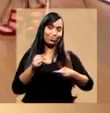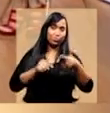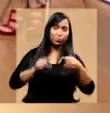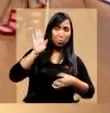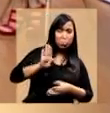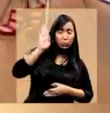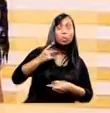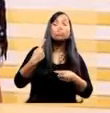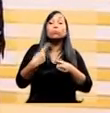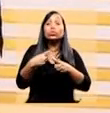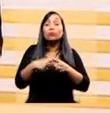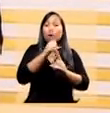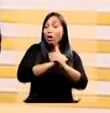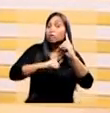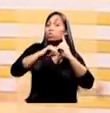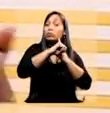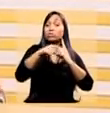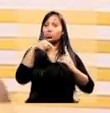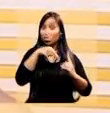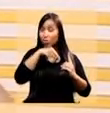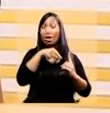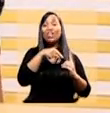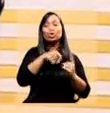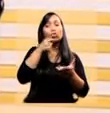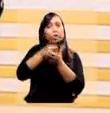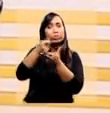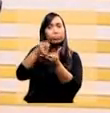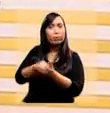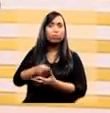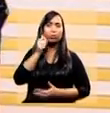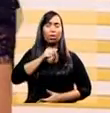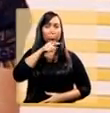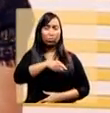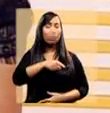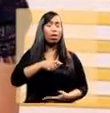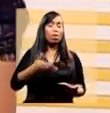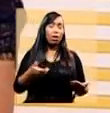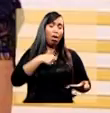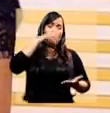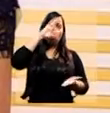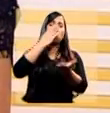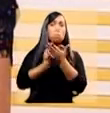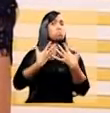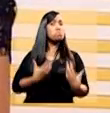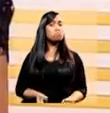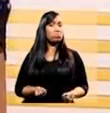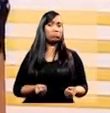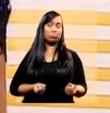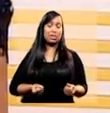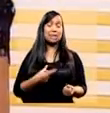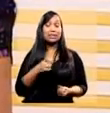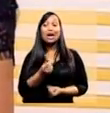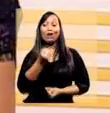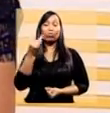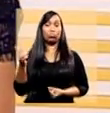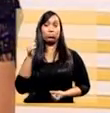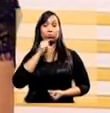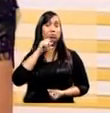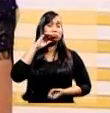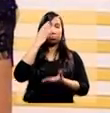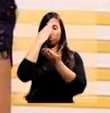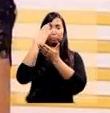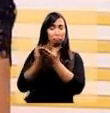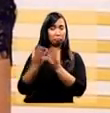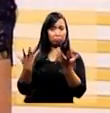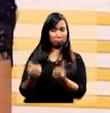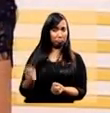eleições porque a sociedade impôs isso a ela e ela acreditou. Que não é Aí a área tem dela. algumas que não